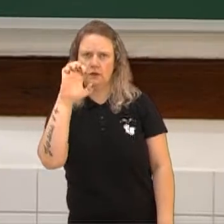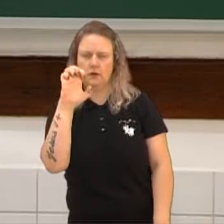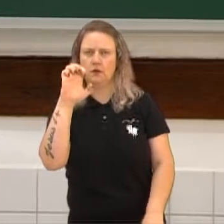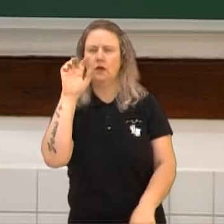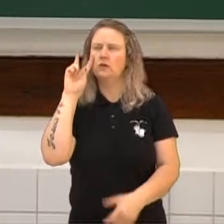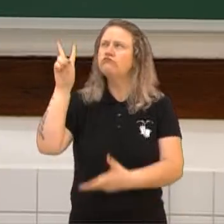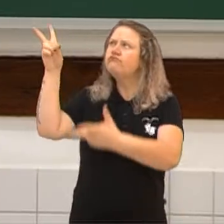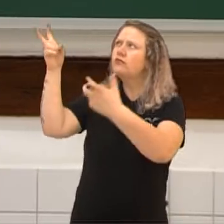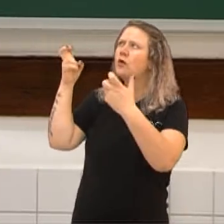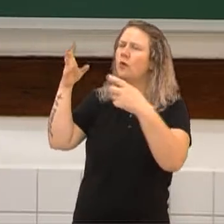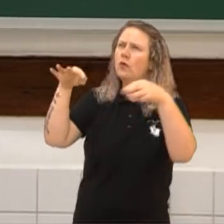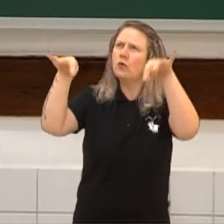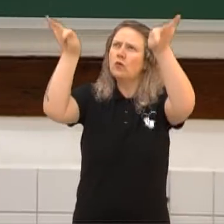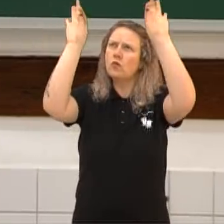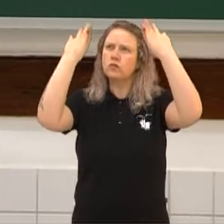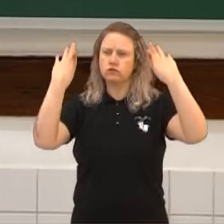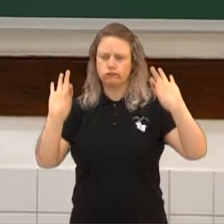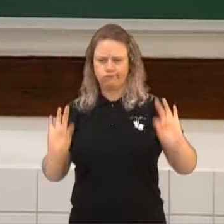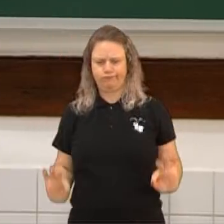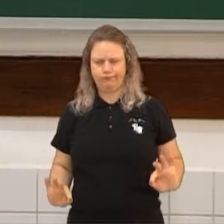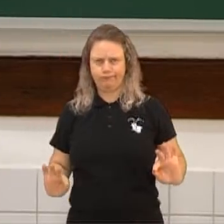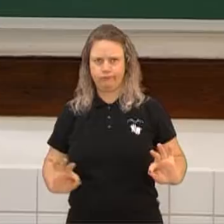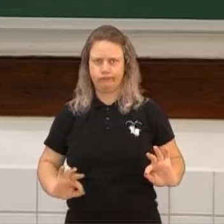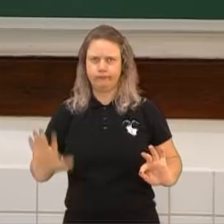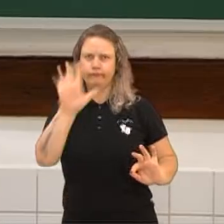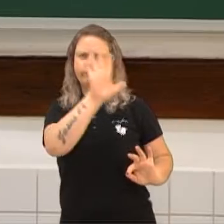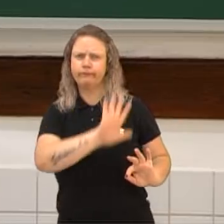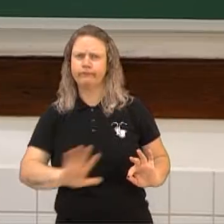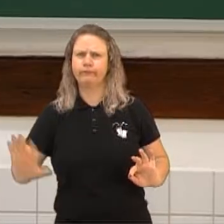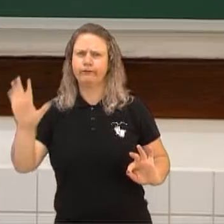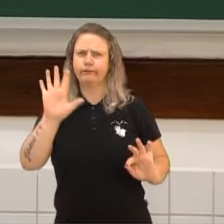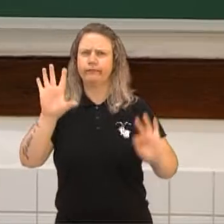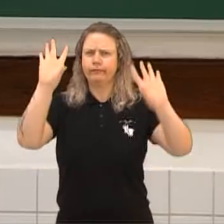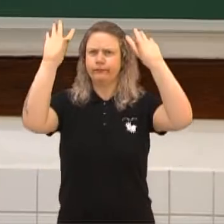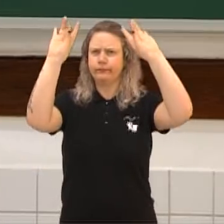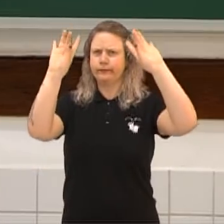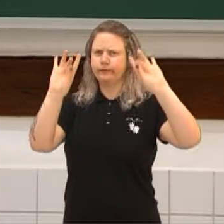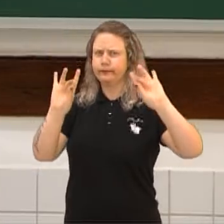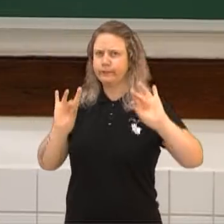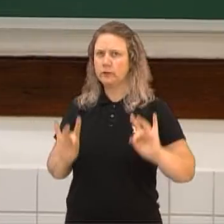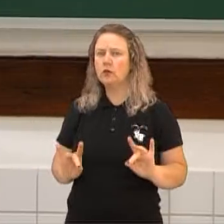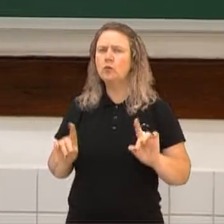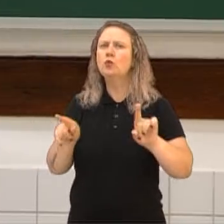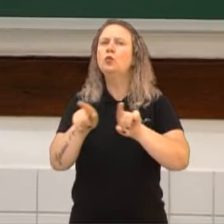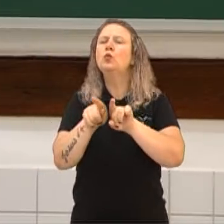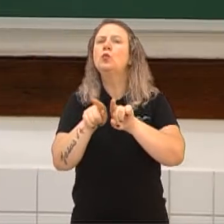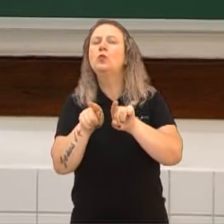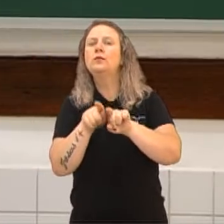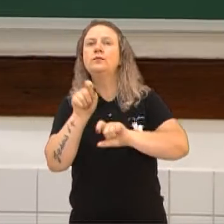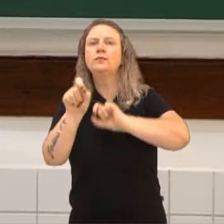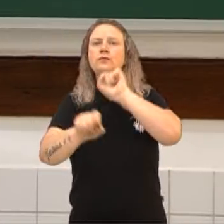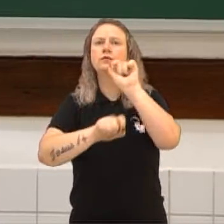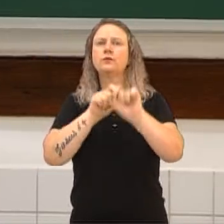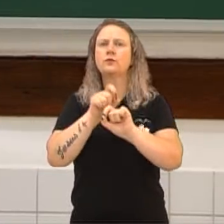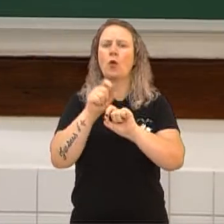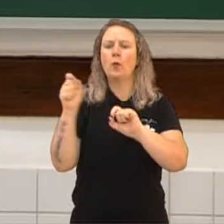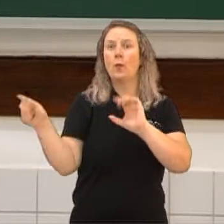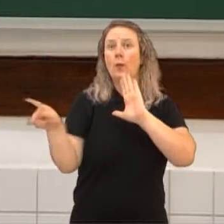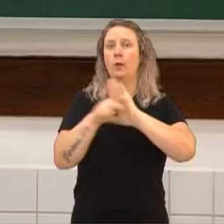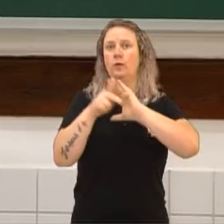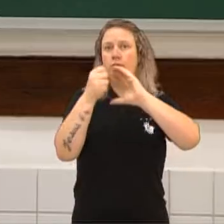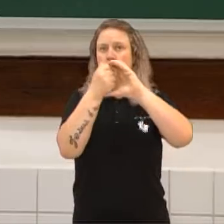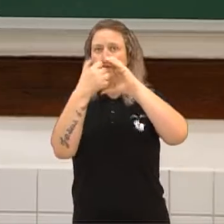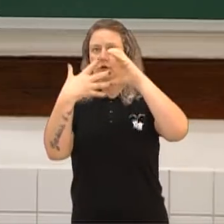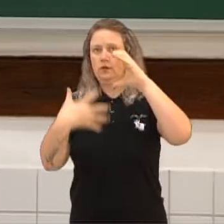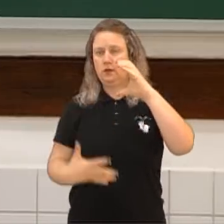dos tapetes, esses desenhos dos tapetes, tem alguns detalhes icônicos, né? Algumas coisas que dão característica para eles,